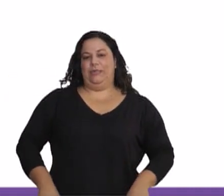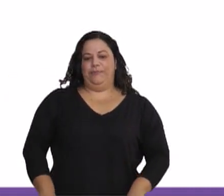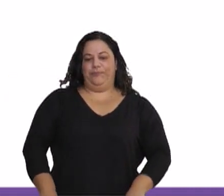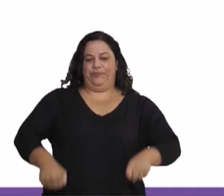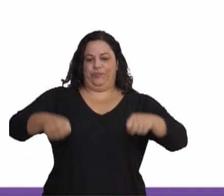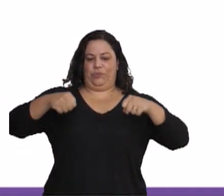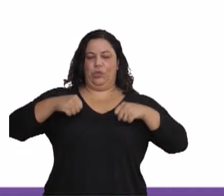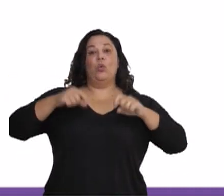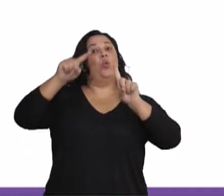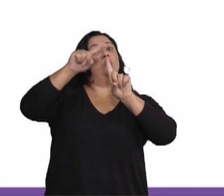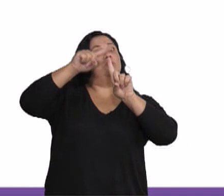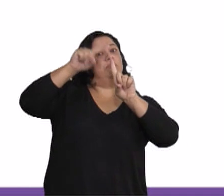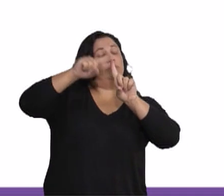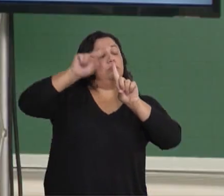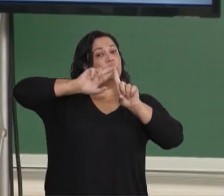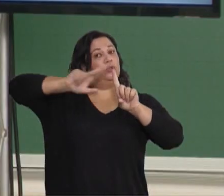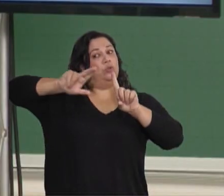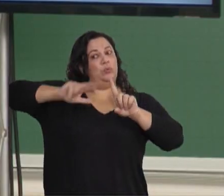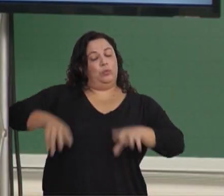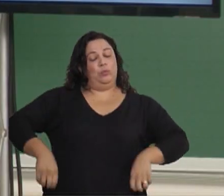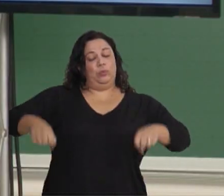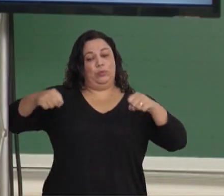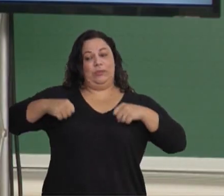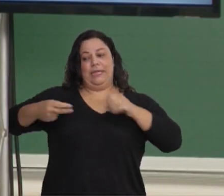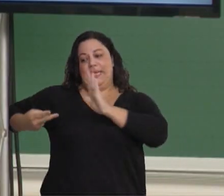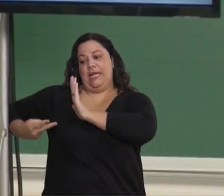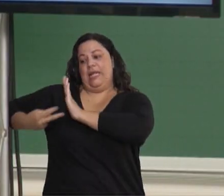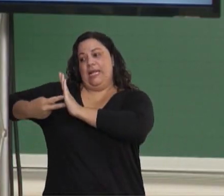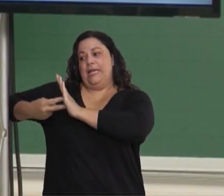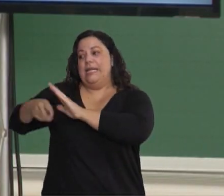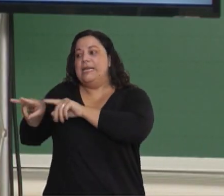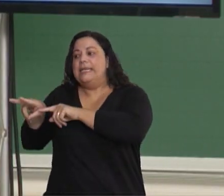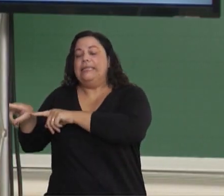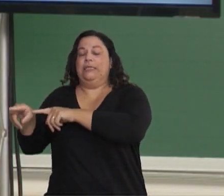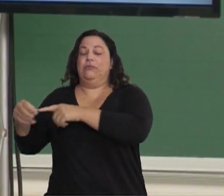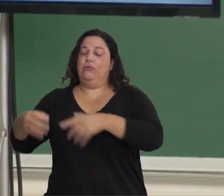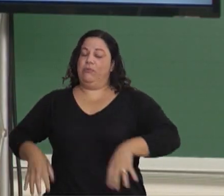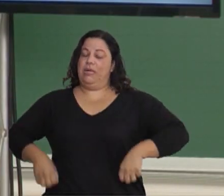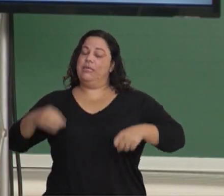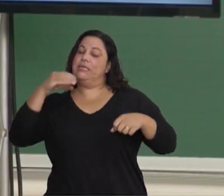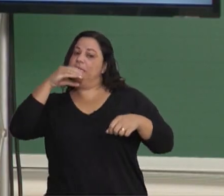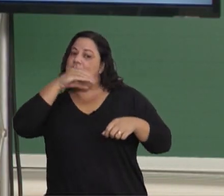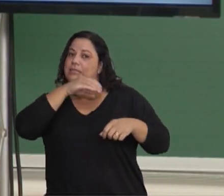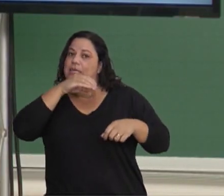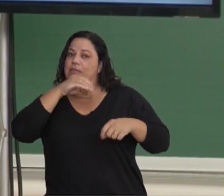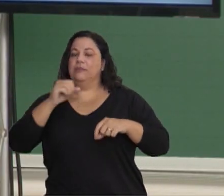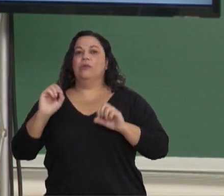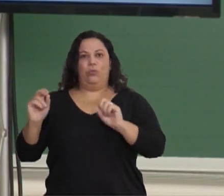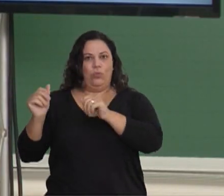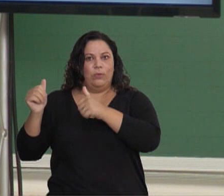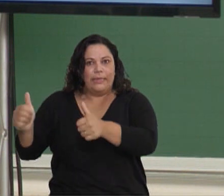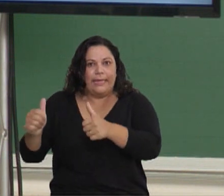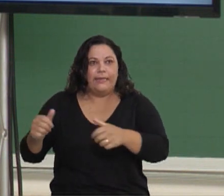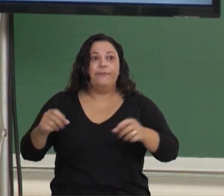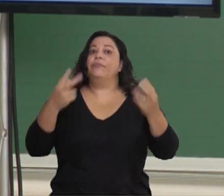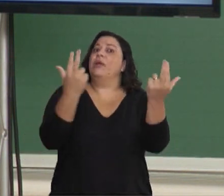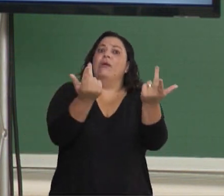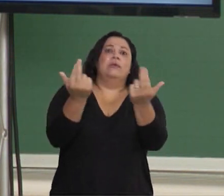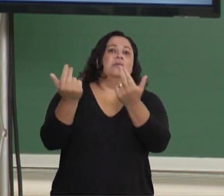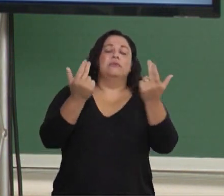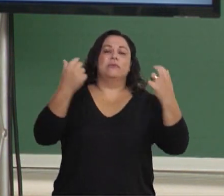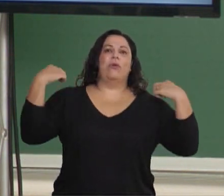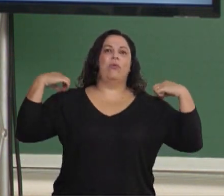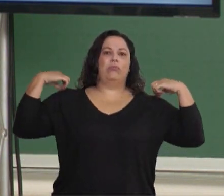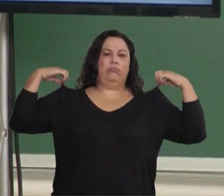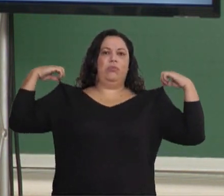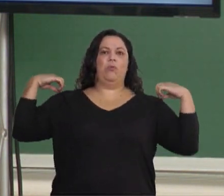aquecimento. Mas cobertores de maneira convencional são isolantes, certo? Da mesma forma que uma blusa de lã. A blusa de lã,